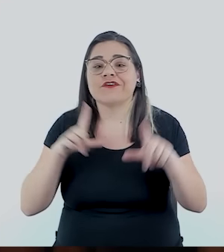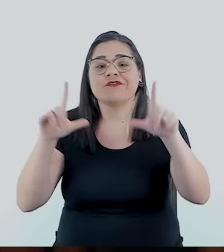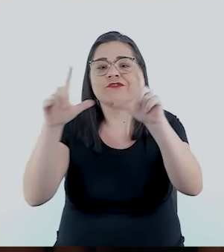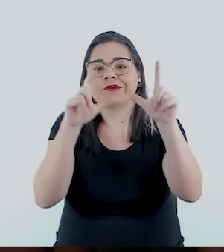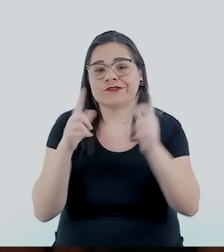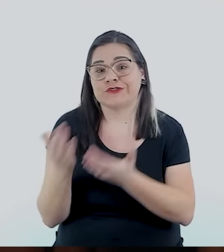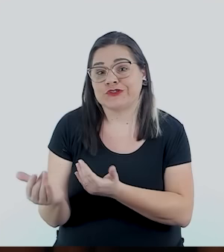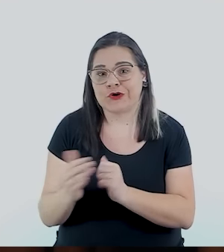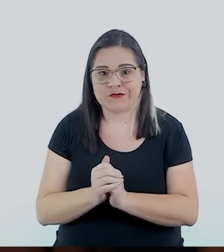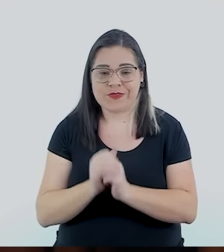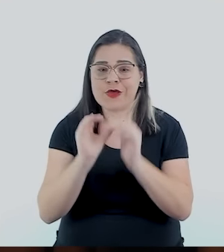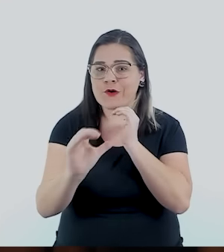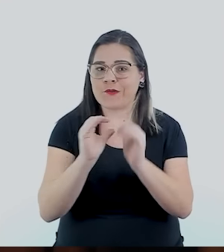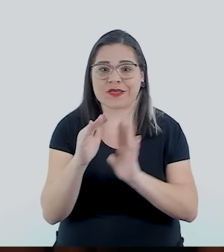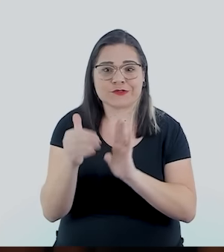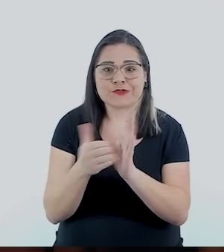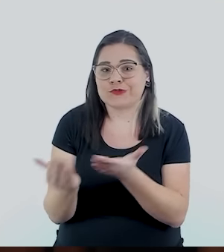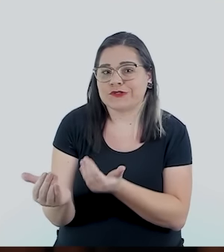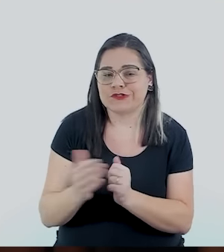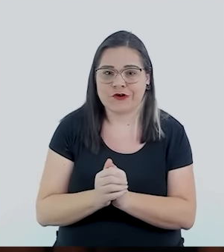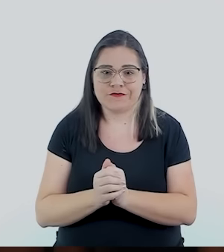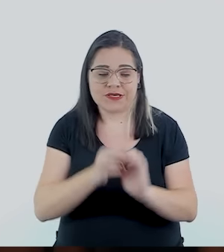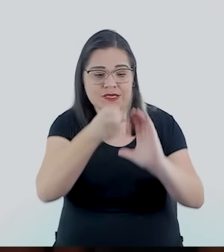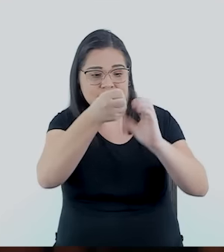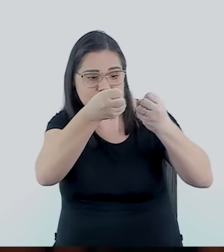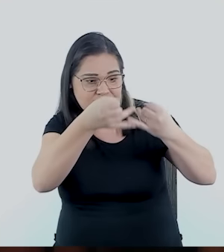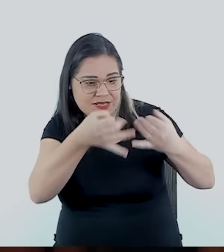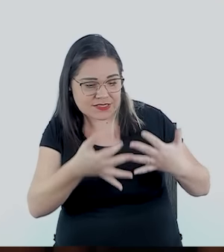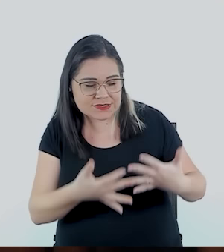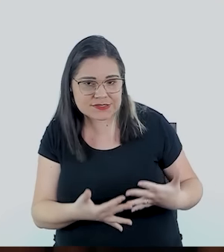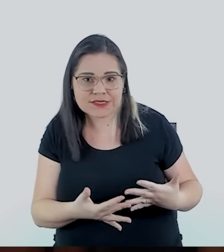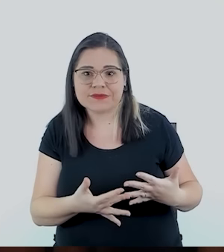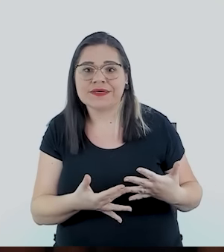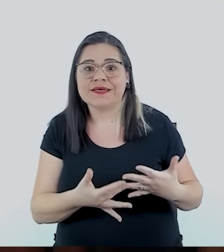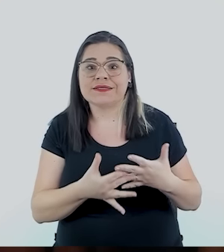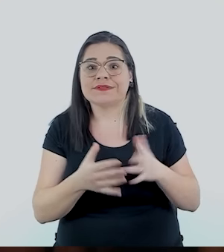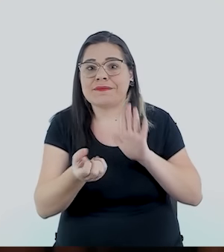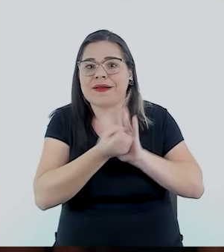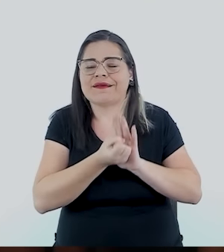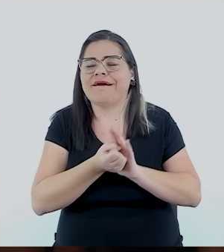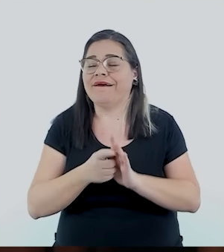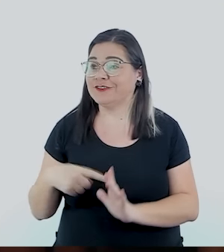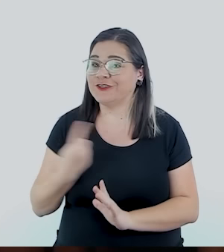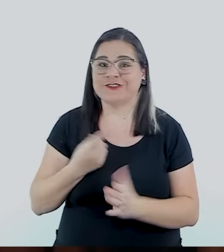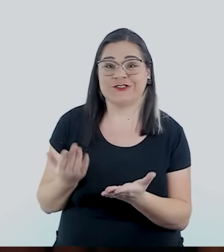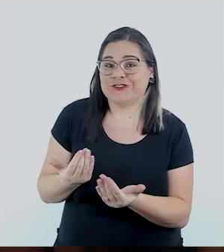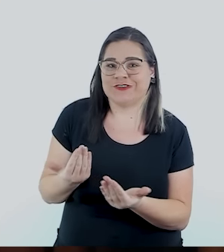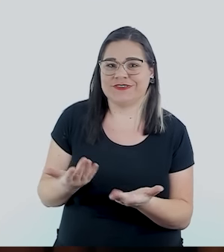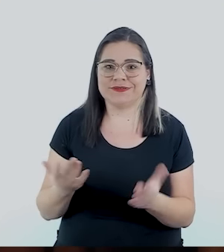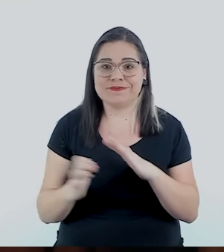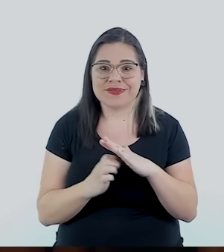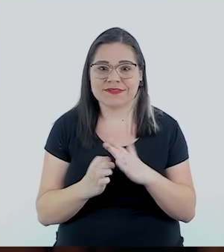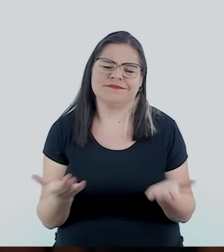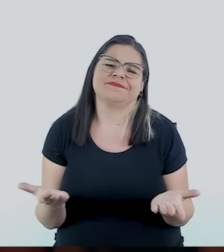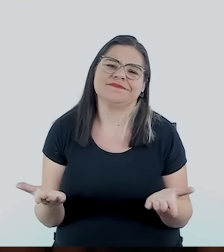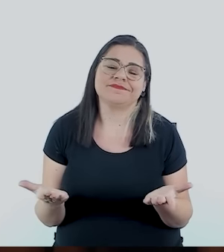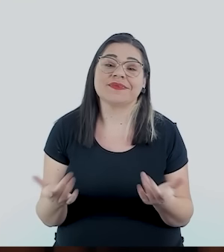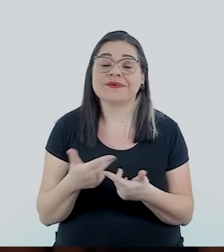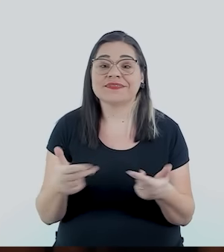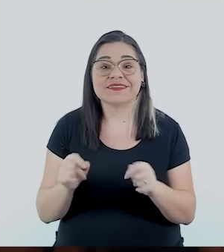jovem comunicação é toda jovem a descrição da vaga somos uma empresa jovem e São coisas sutis que fazem a diferença né e